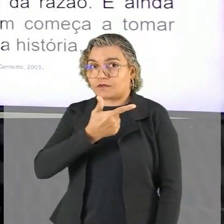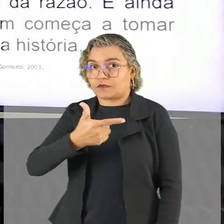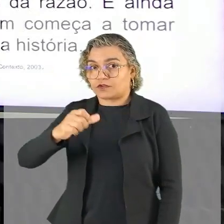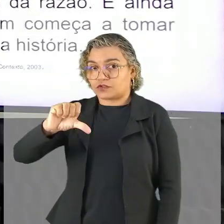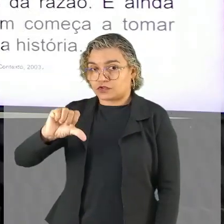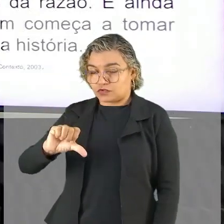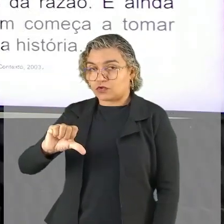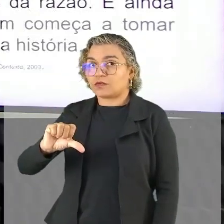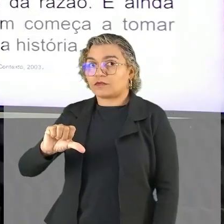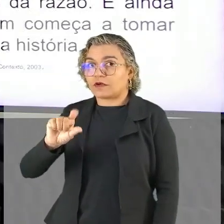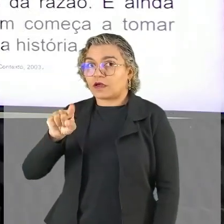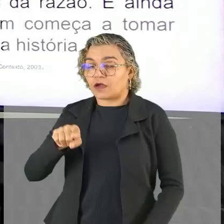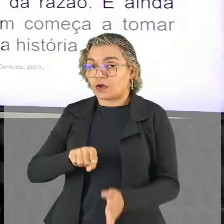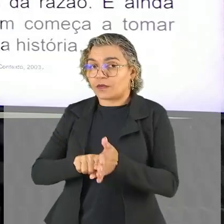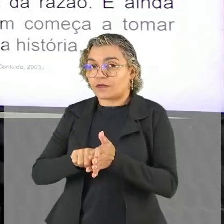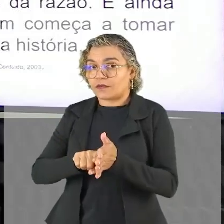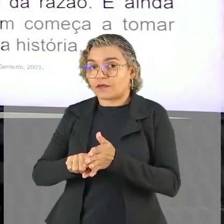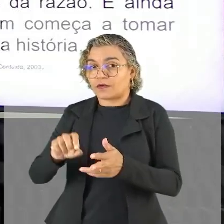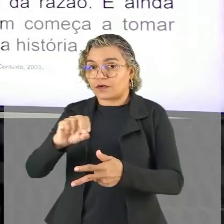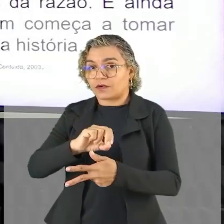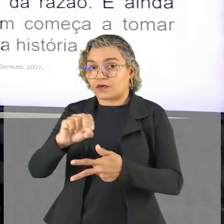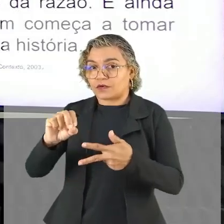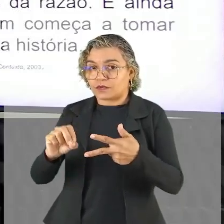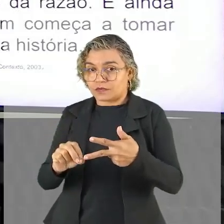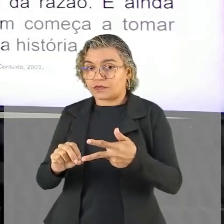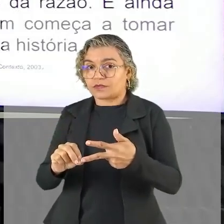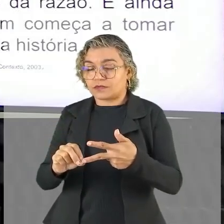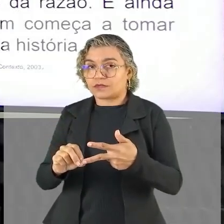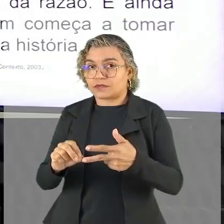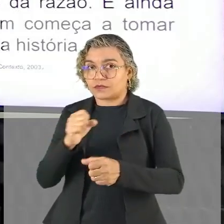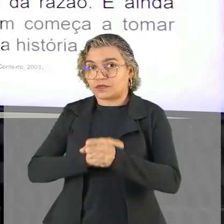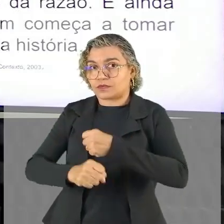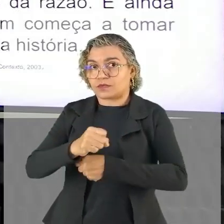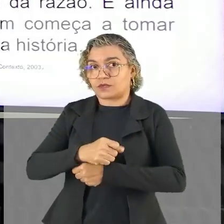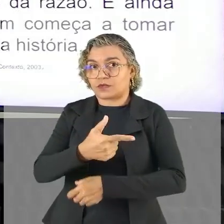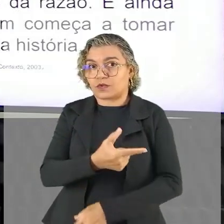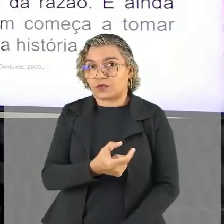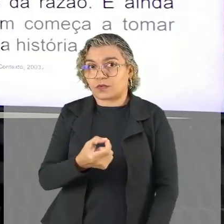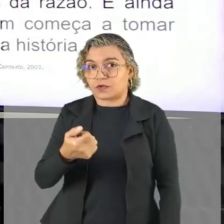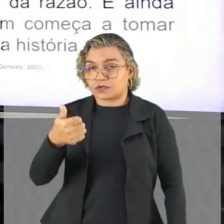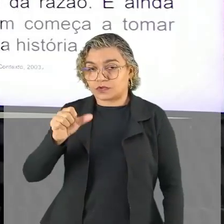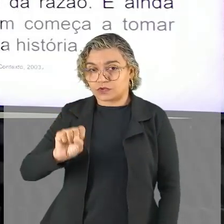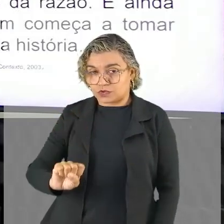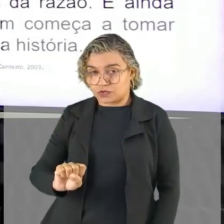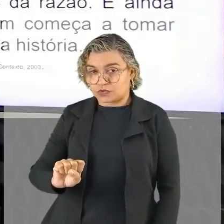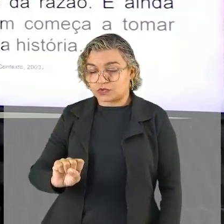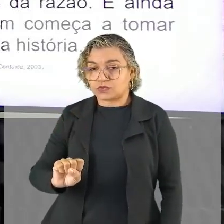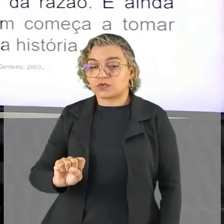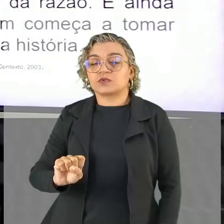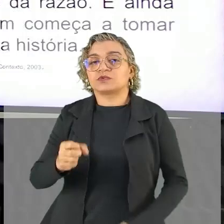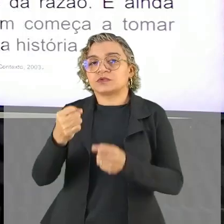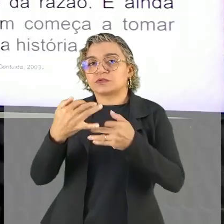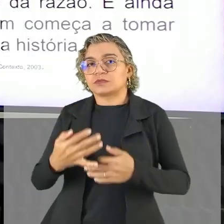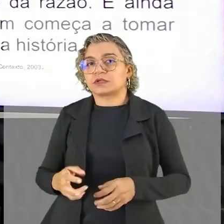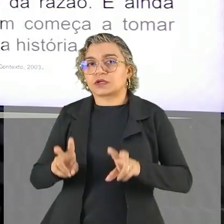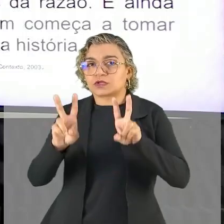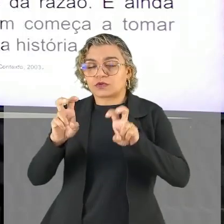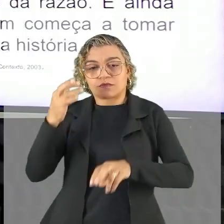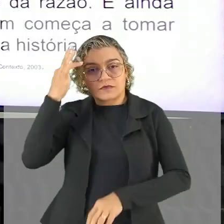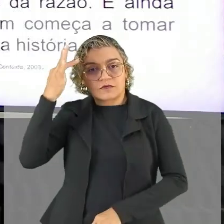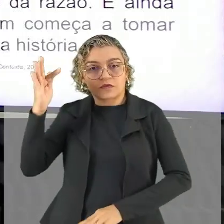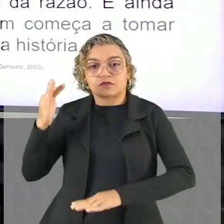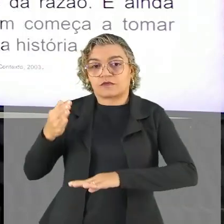material. Ela é uma questão do Enem de 2018, né? Ela fala sobre filosofia medieval, só que aqui está dizendo,